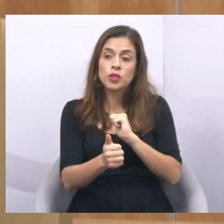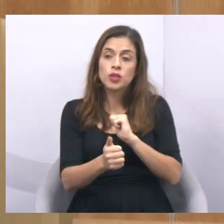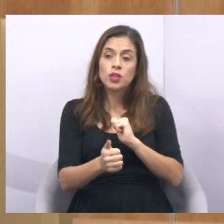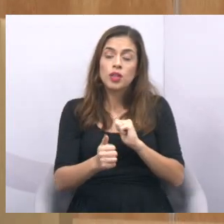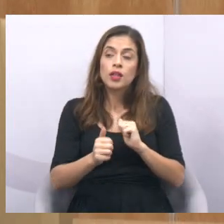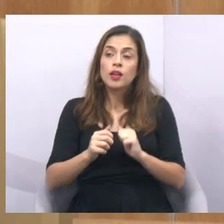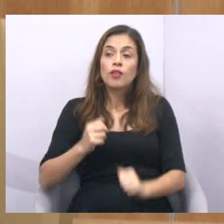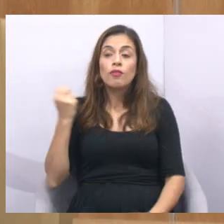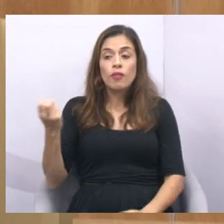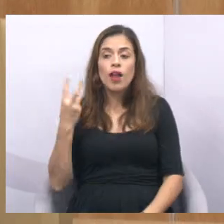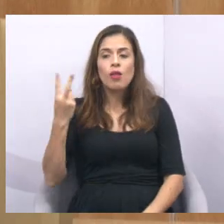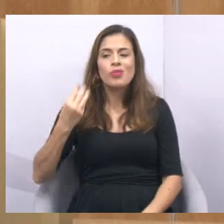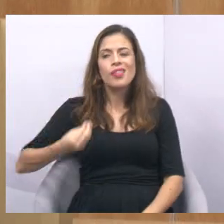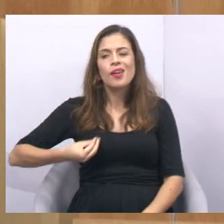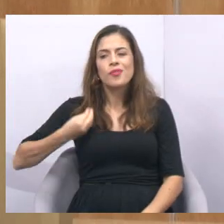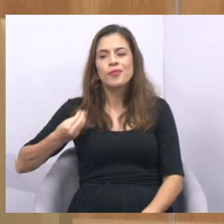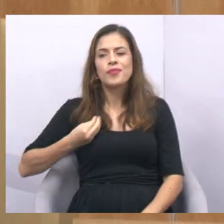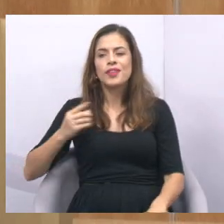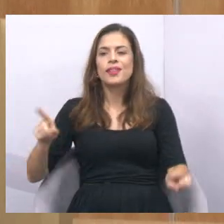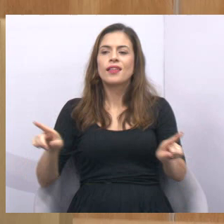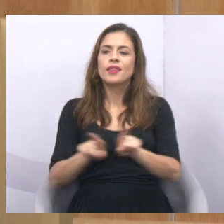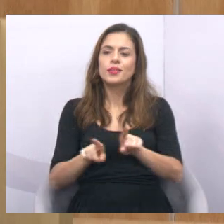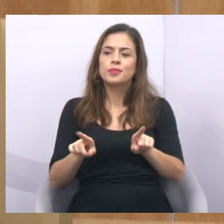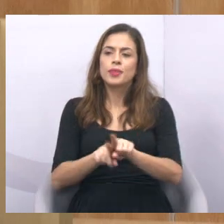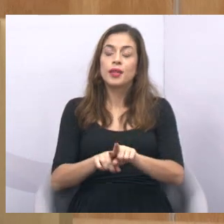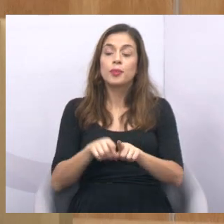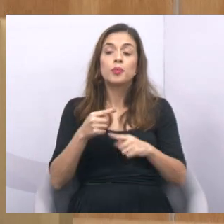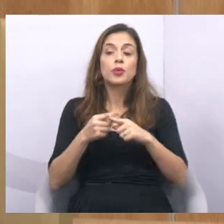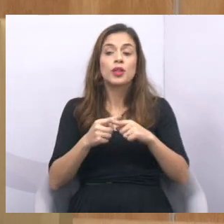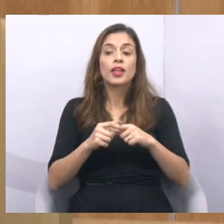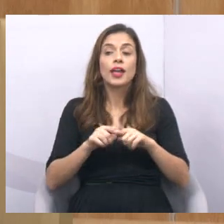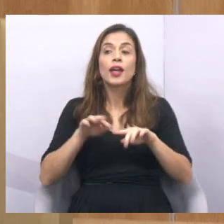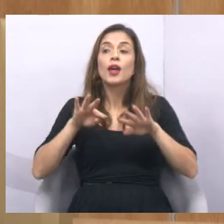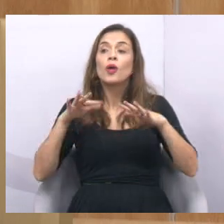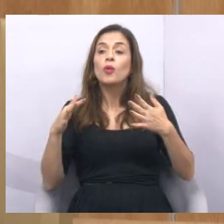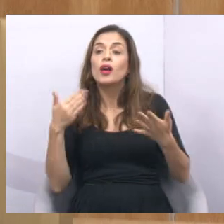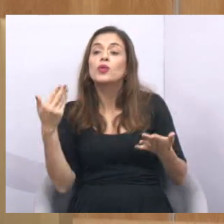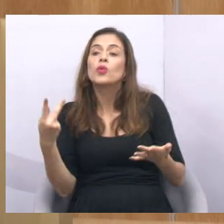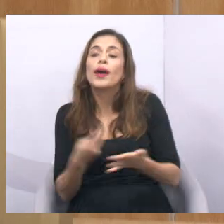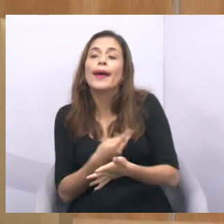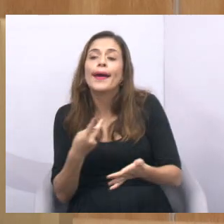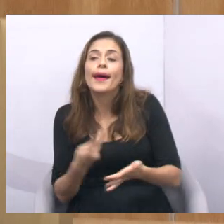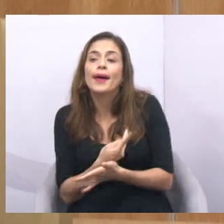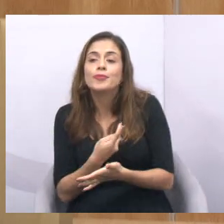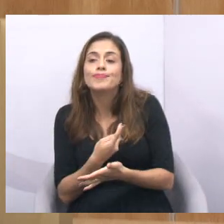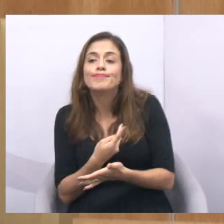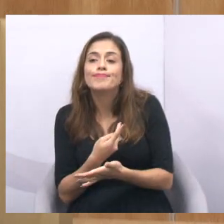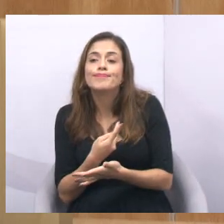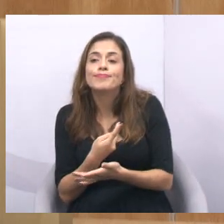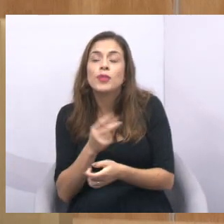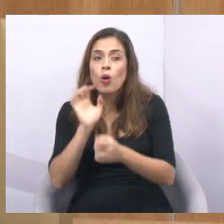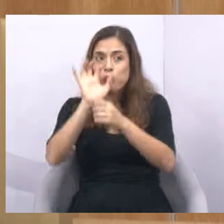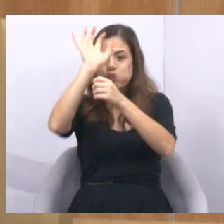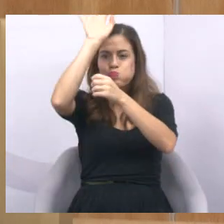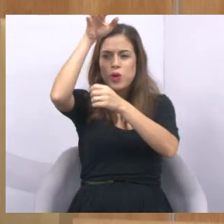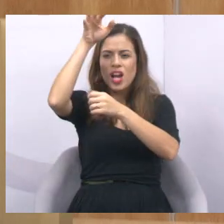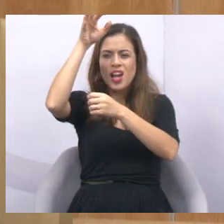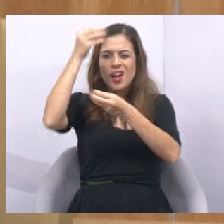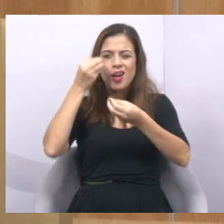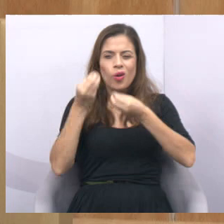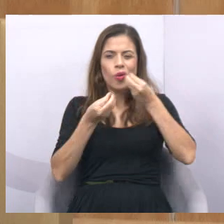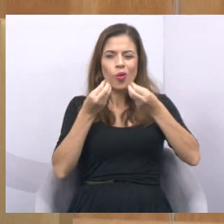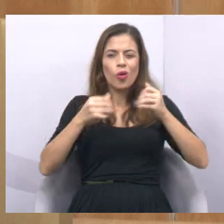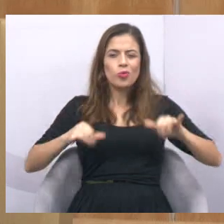da vida. Porque quando você erra uma cesta de basquete, né, como que você lida com o seu erro? Como que você lida com o fracasso